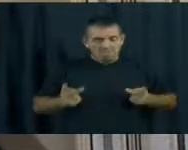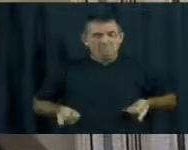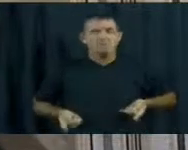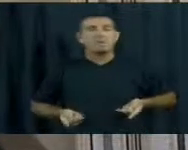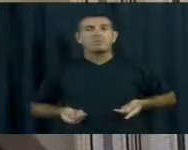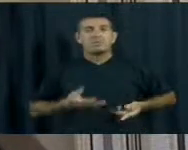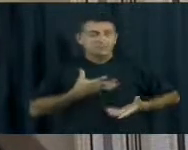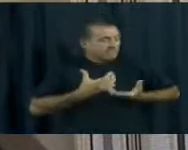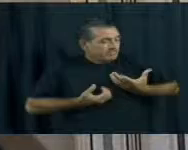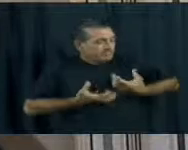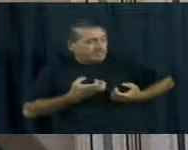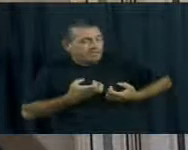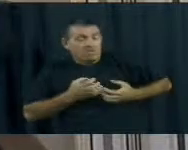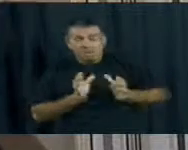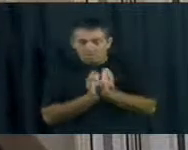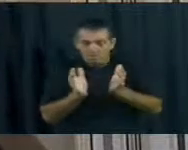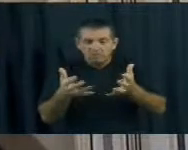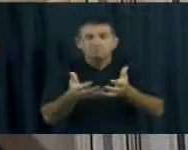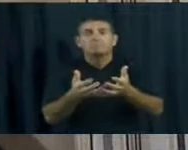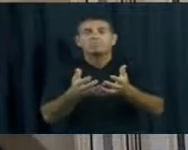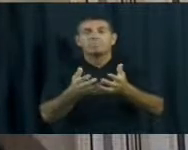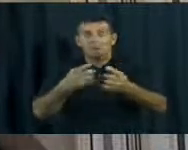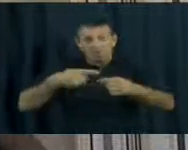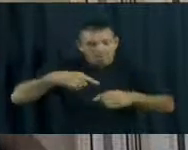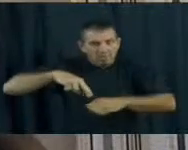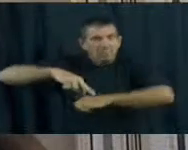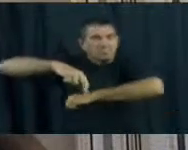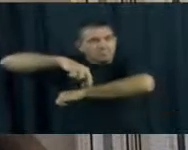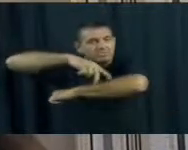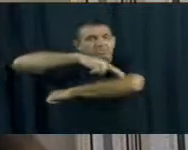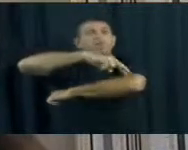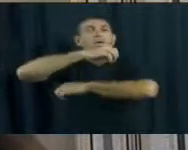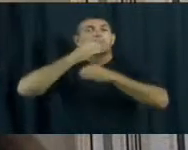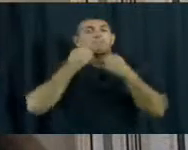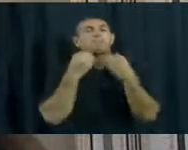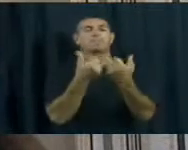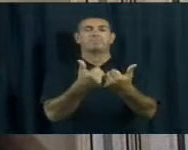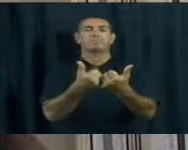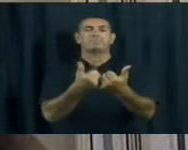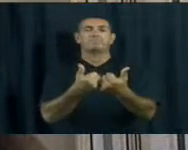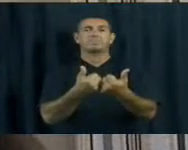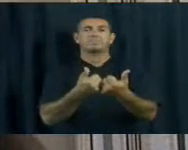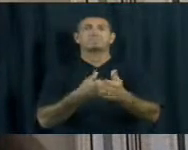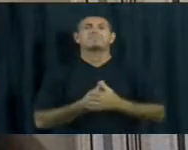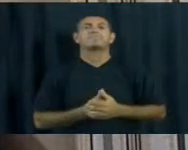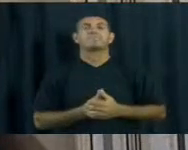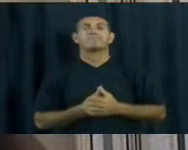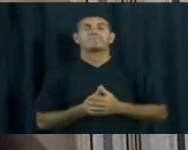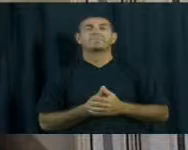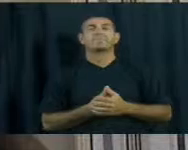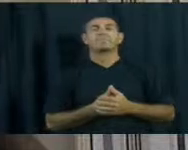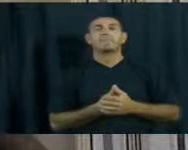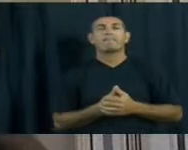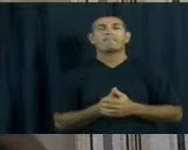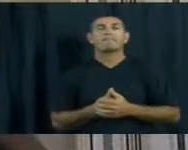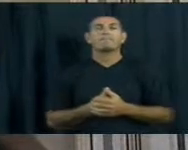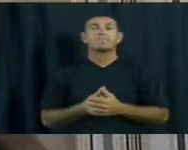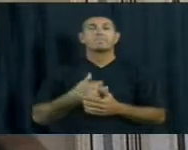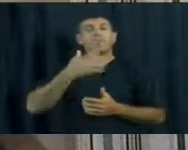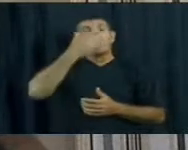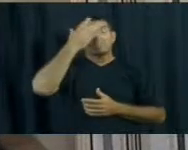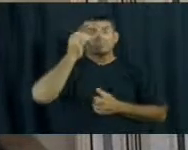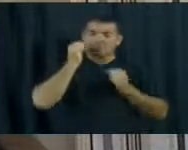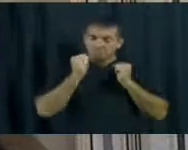Os blocos vão desfilar aqui no primeiro distrito, vão ter desfile de blocos também no segundo distrito, para que as